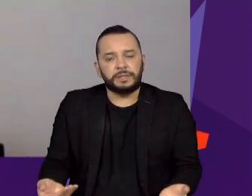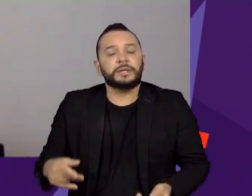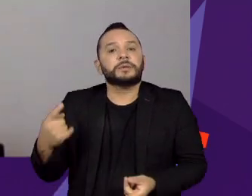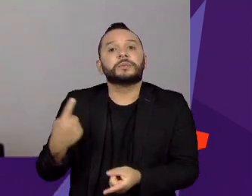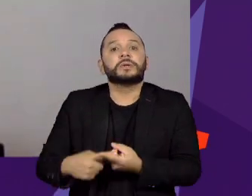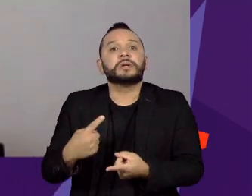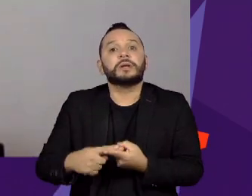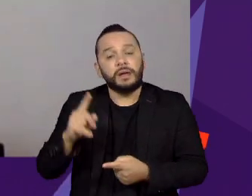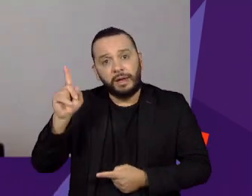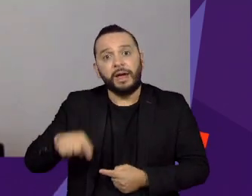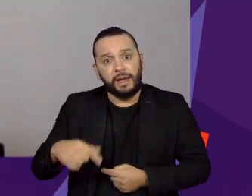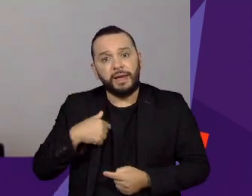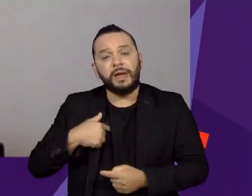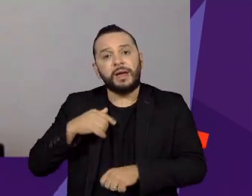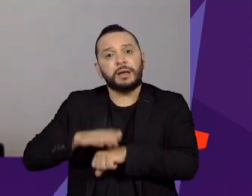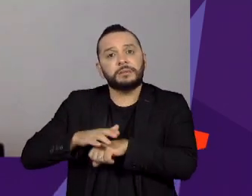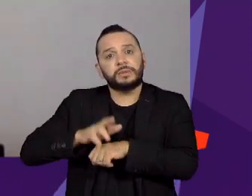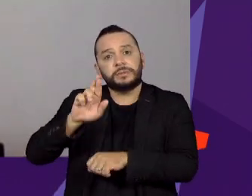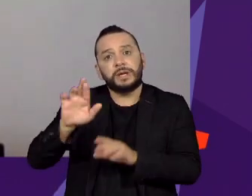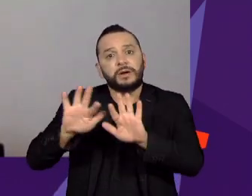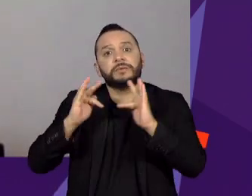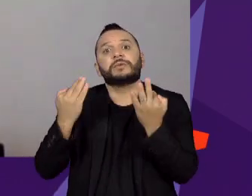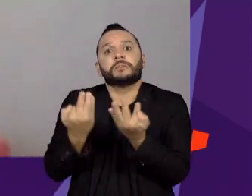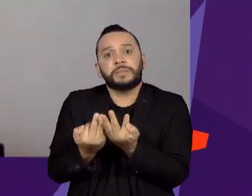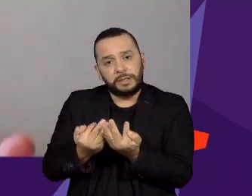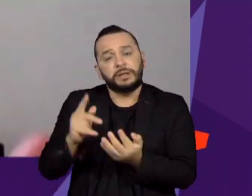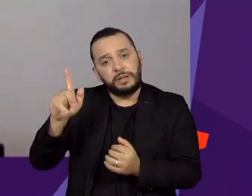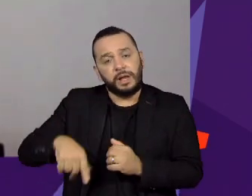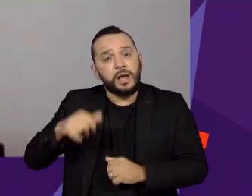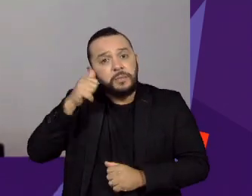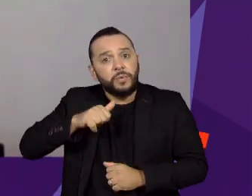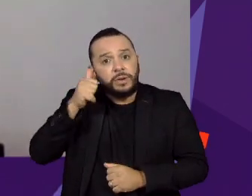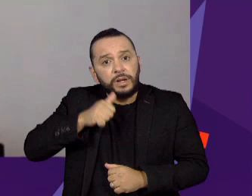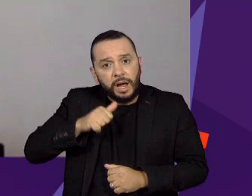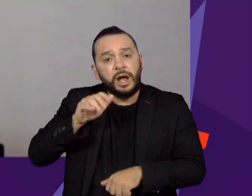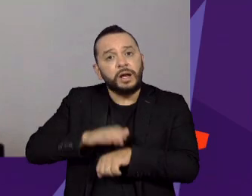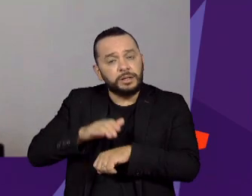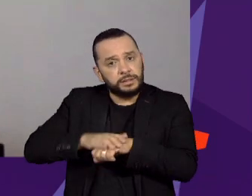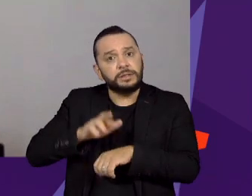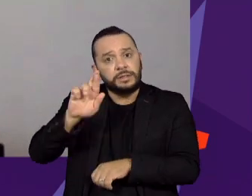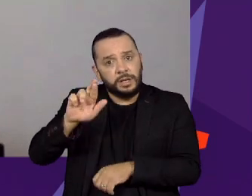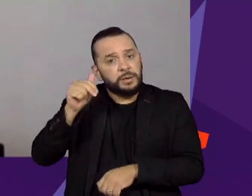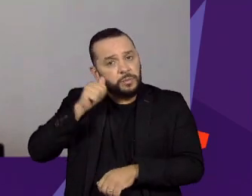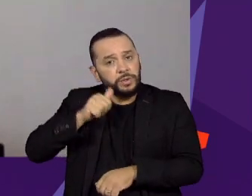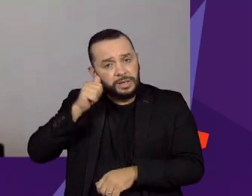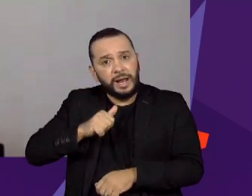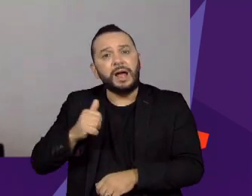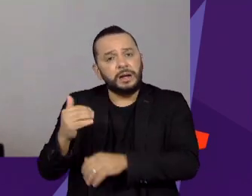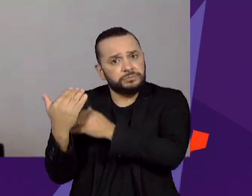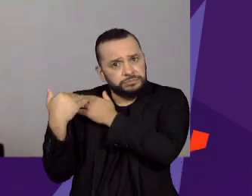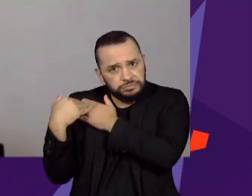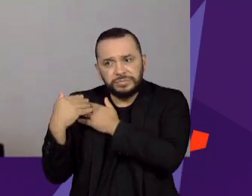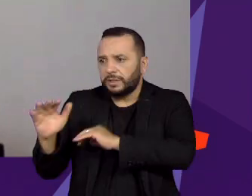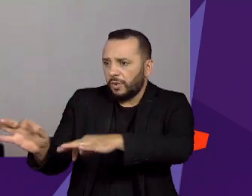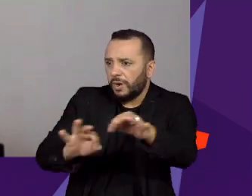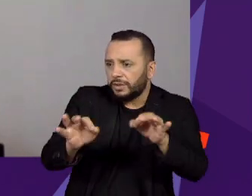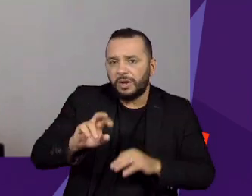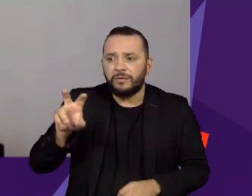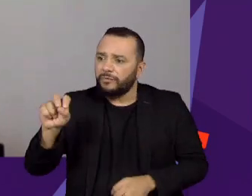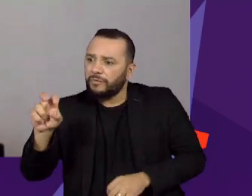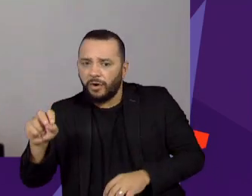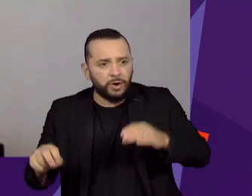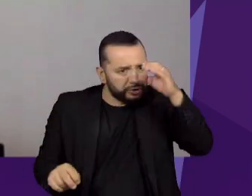de defesa é montada na família, e normalmente são as mulheres da família, é o matriarcado que pega e organiza a avó, a